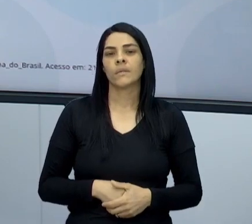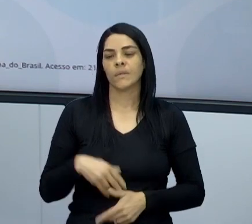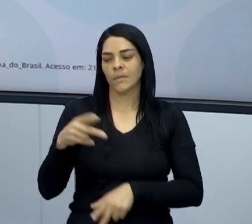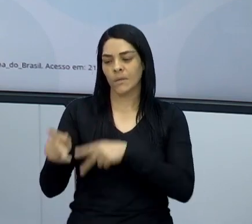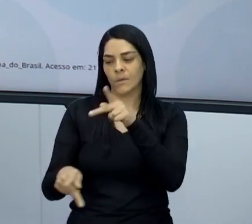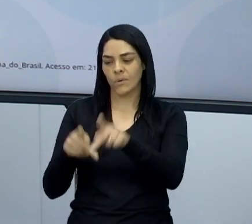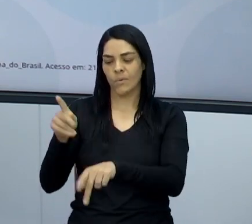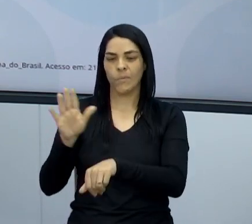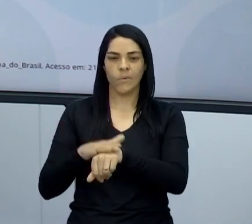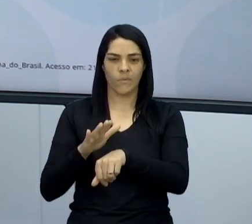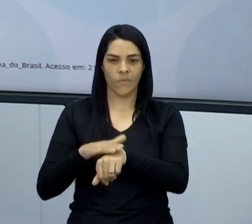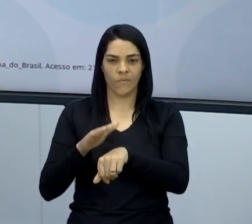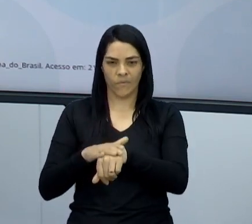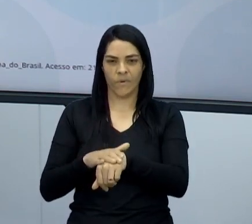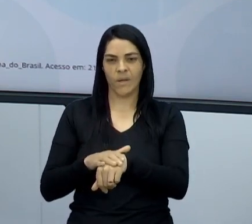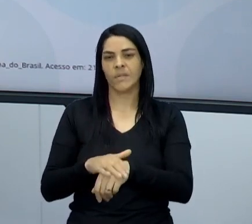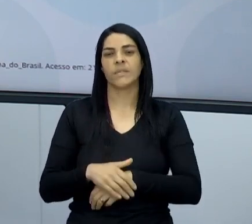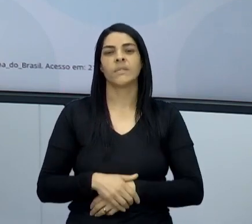né? Com a América Latina,